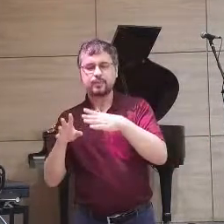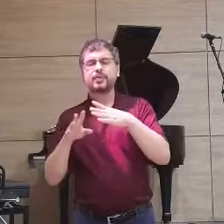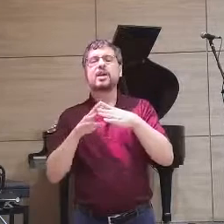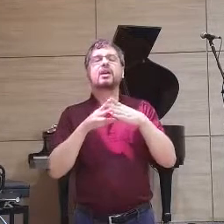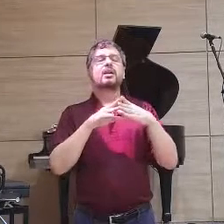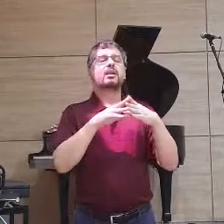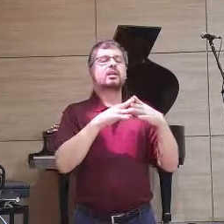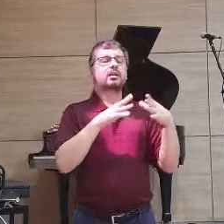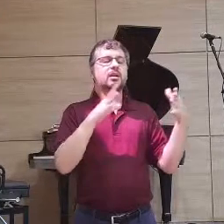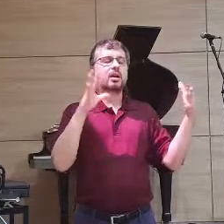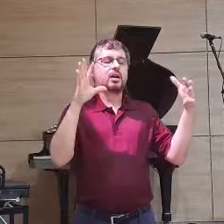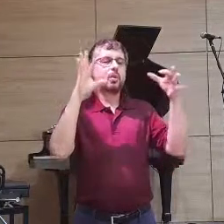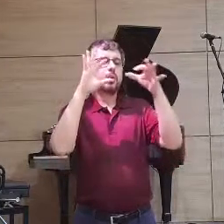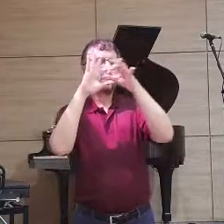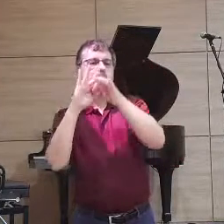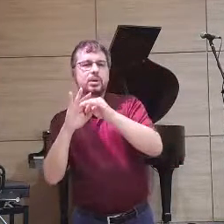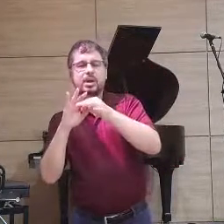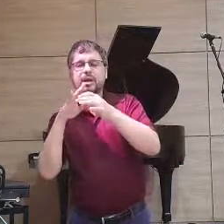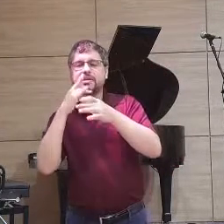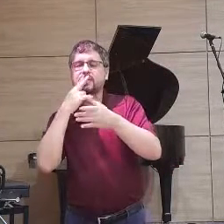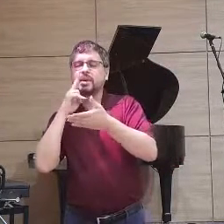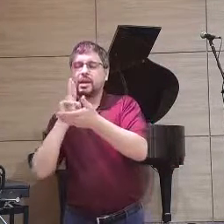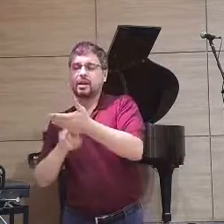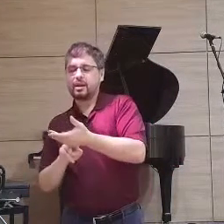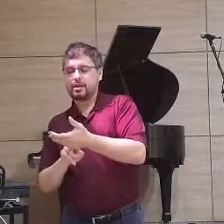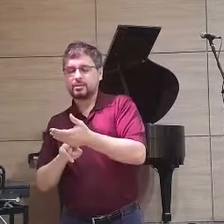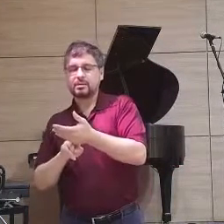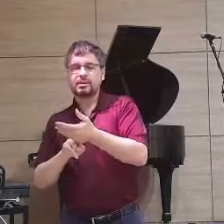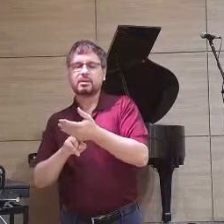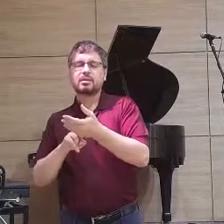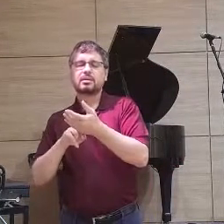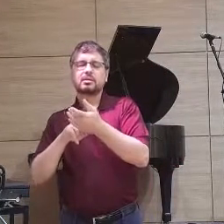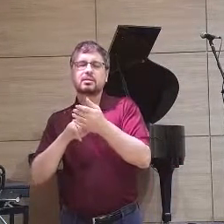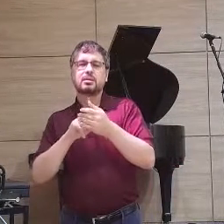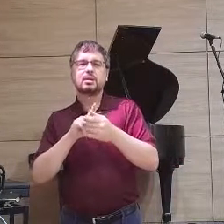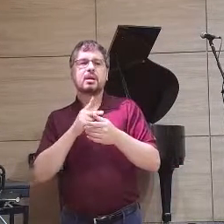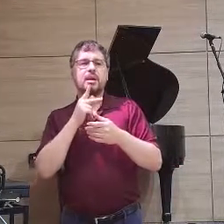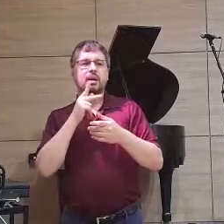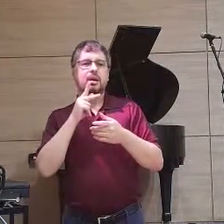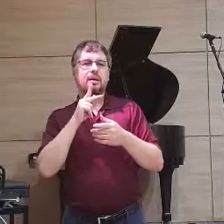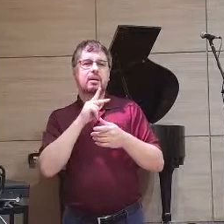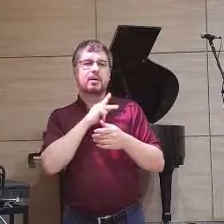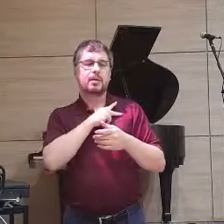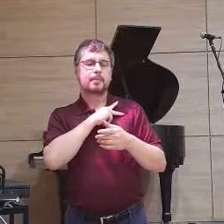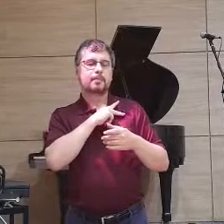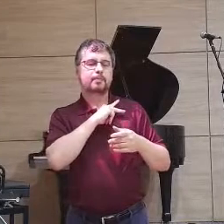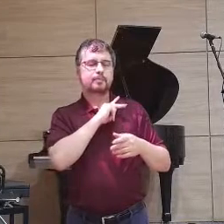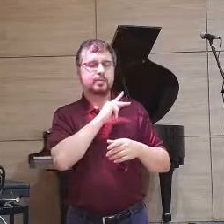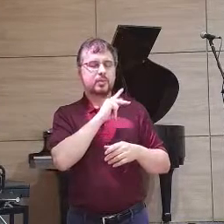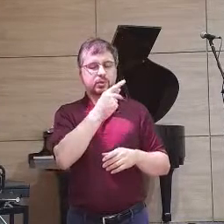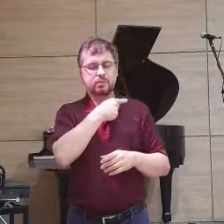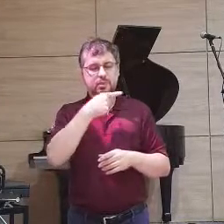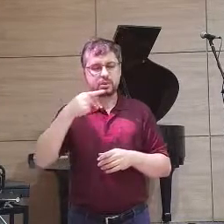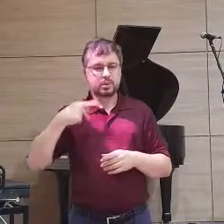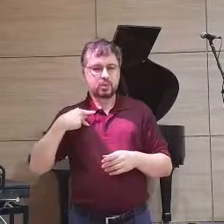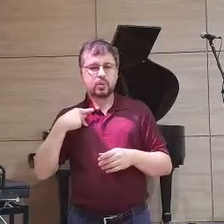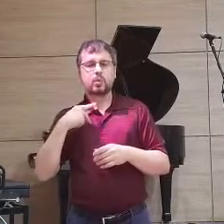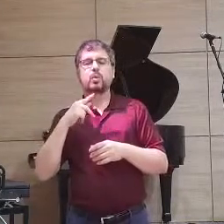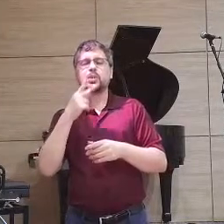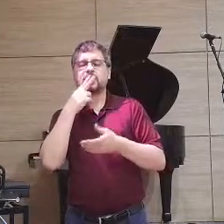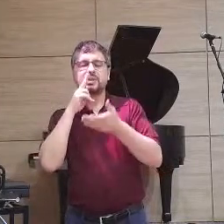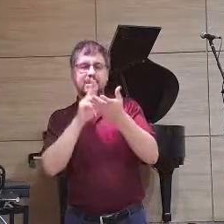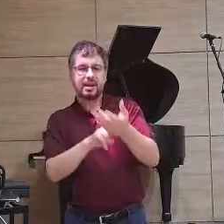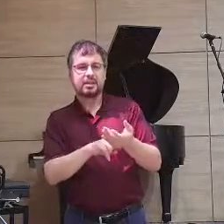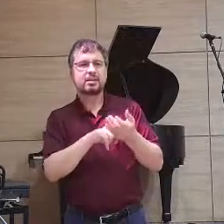pastorais que tem a ver com o funcionamento a feitura como a igreja deveria se comportar